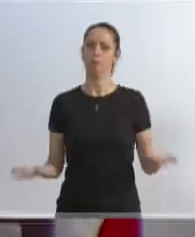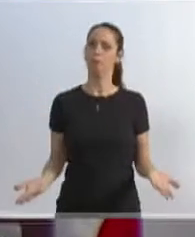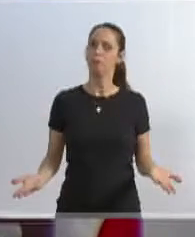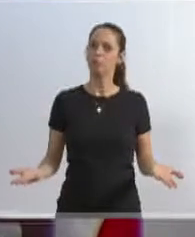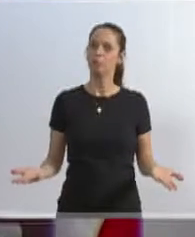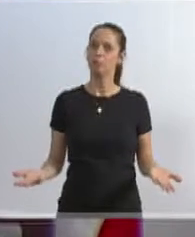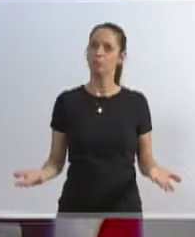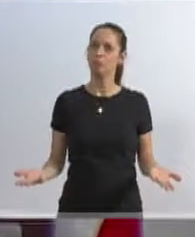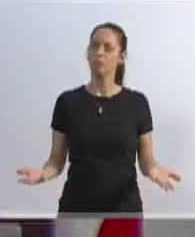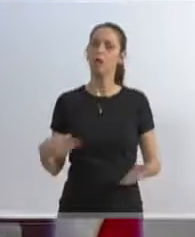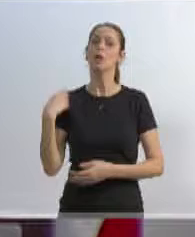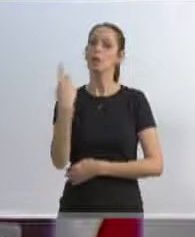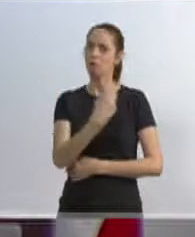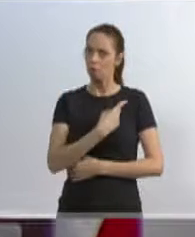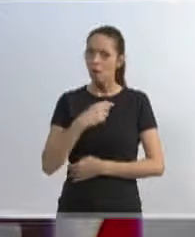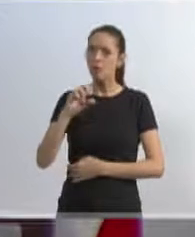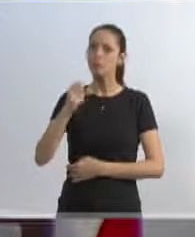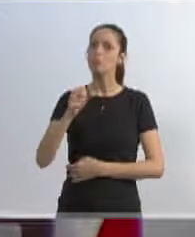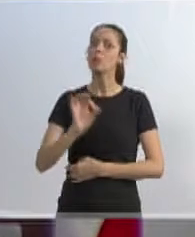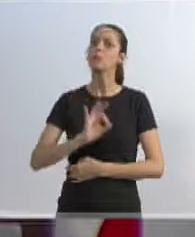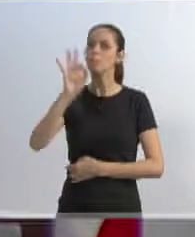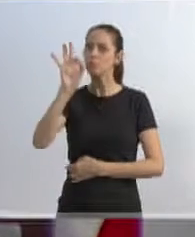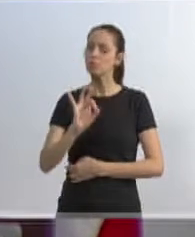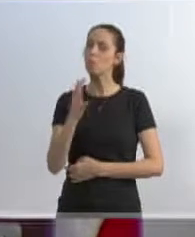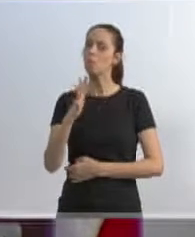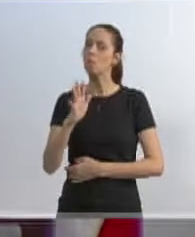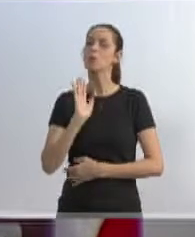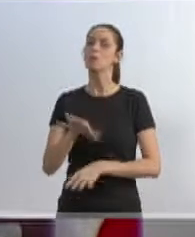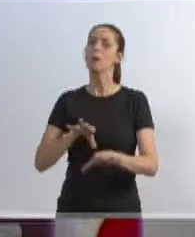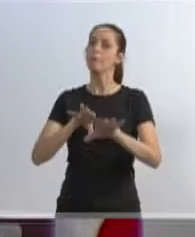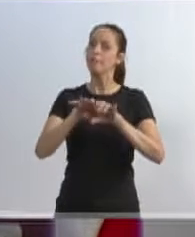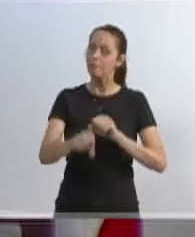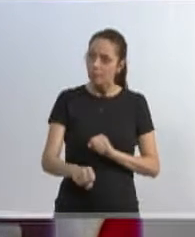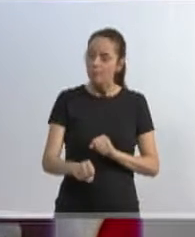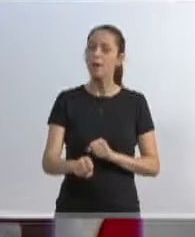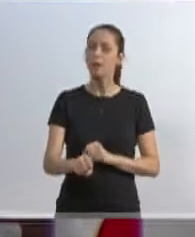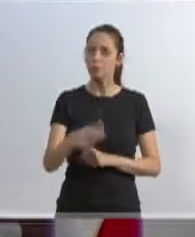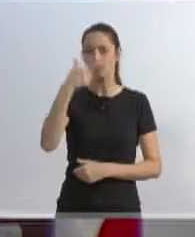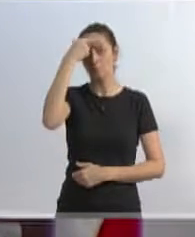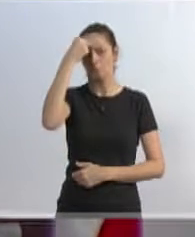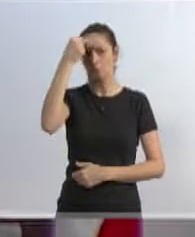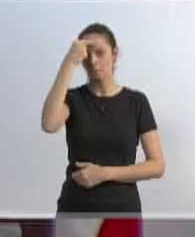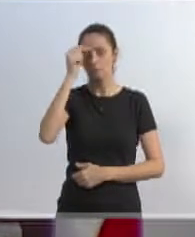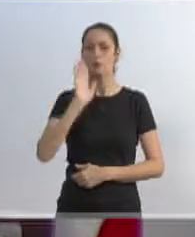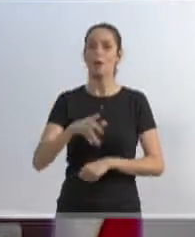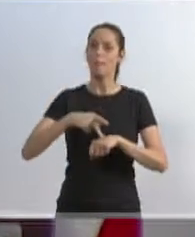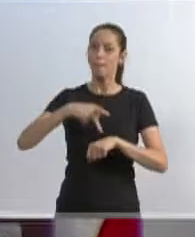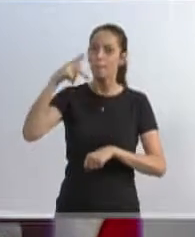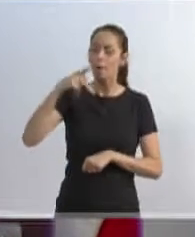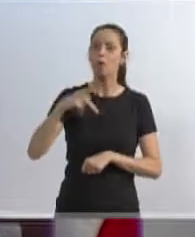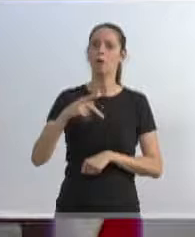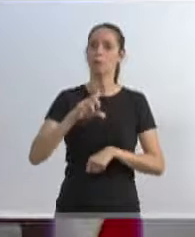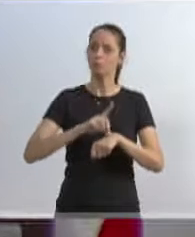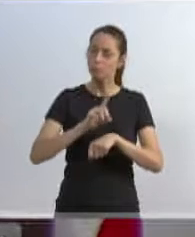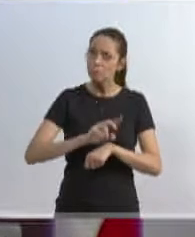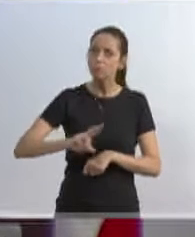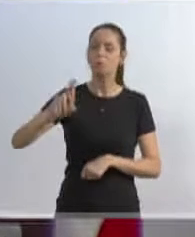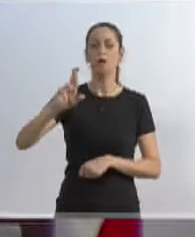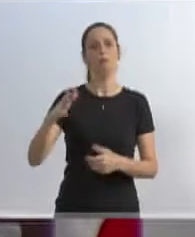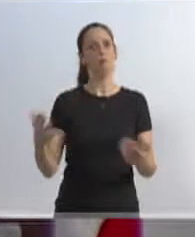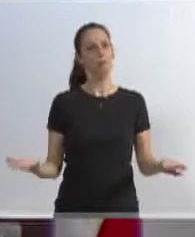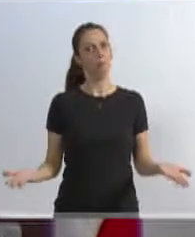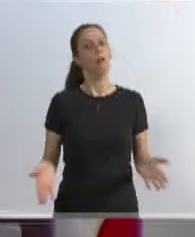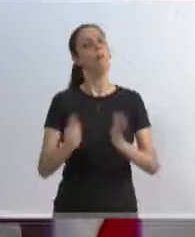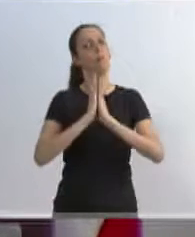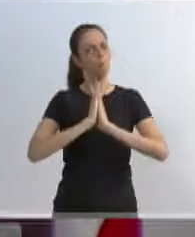80% dos senhores que estão aqui nesta casa tem graduação e pós graduação e até doutorado por favor eu peço que o senhor